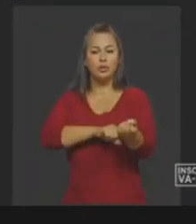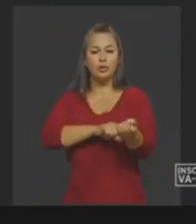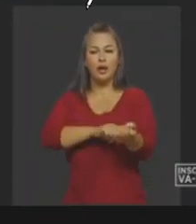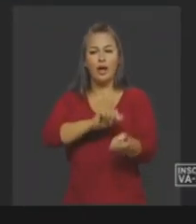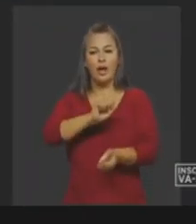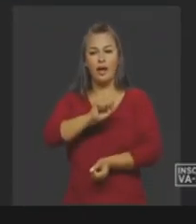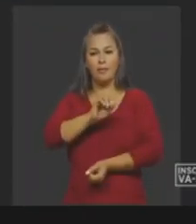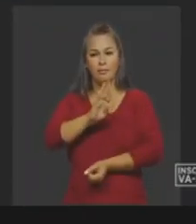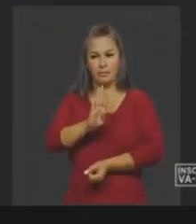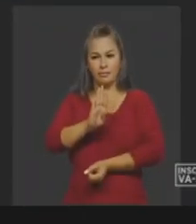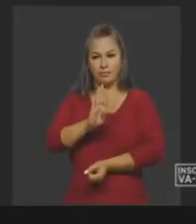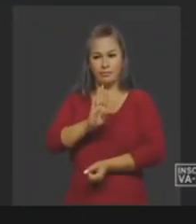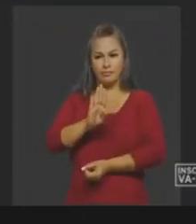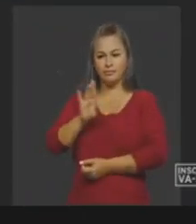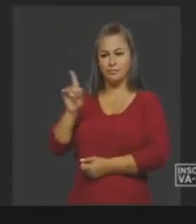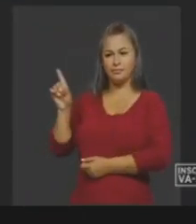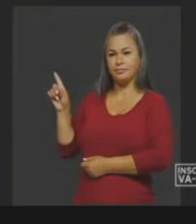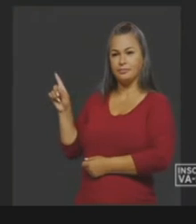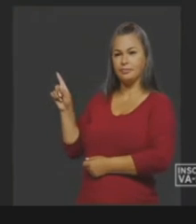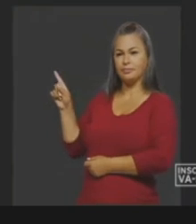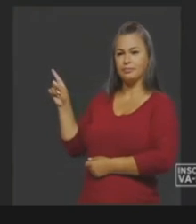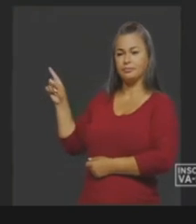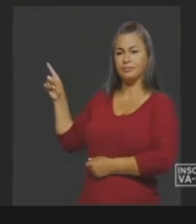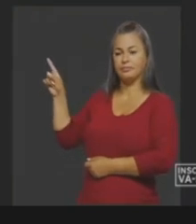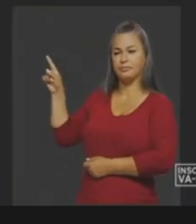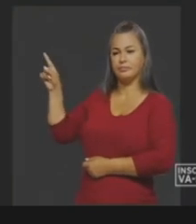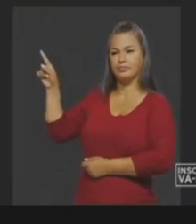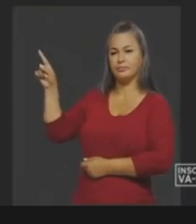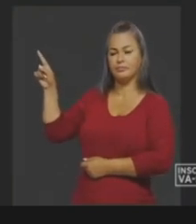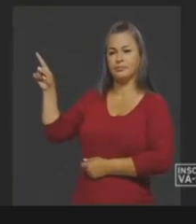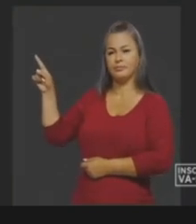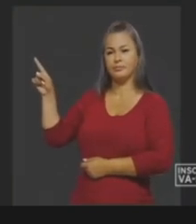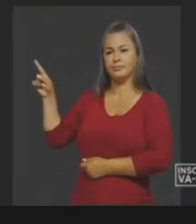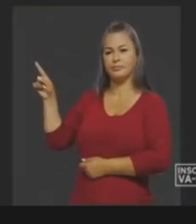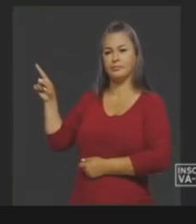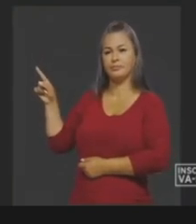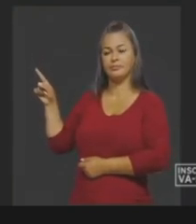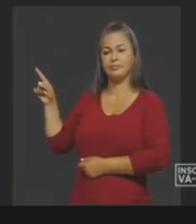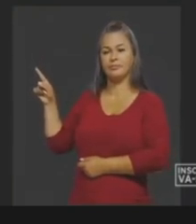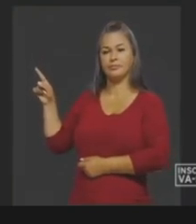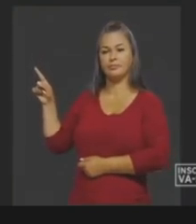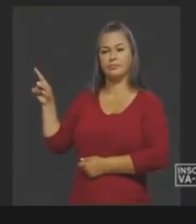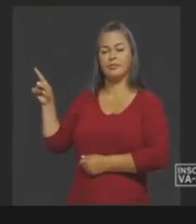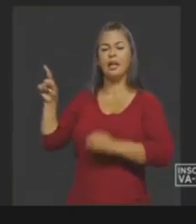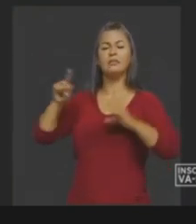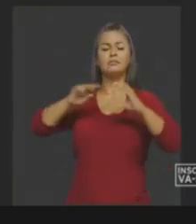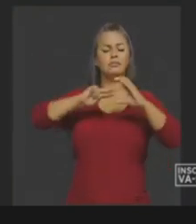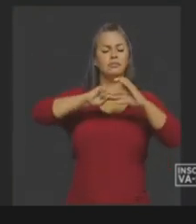então, do sangue do tipo A? Se você tiver